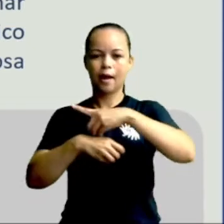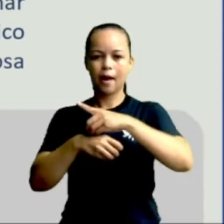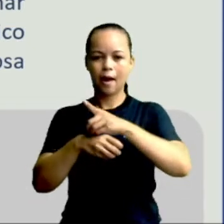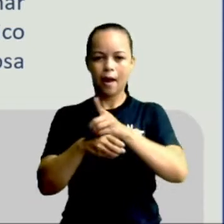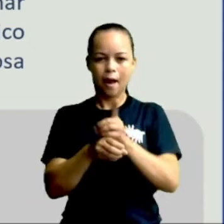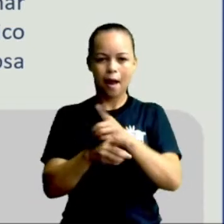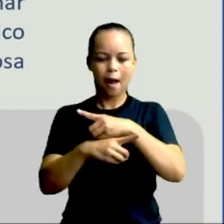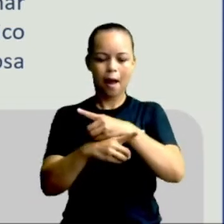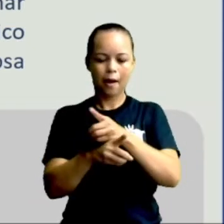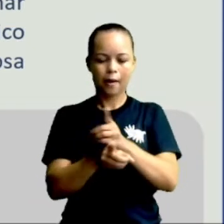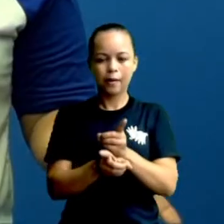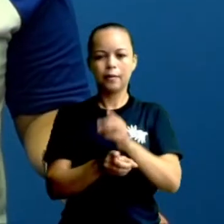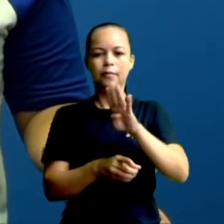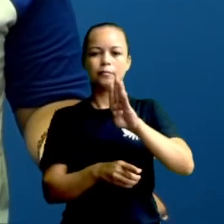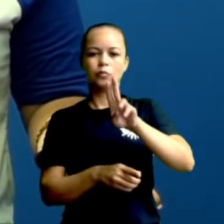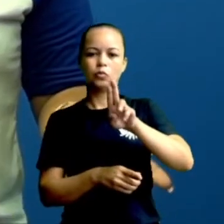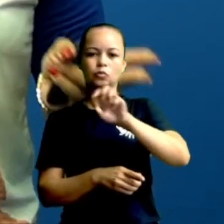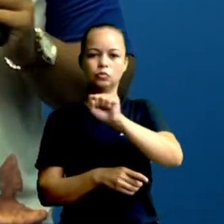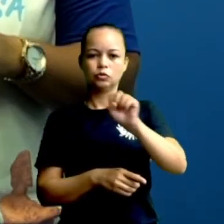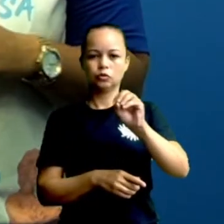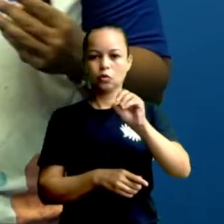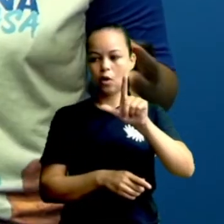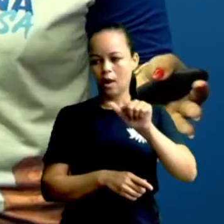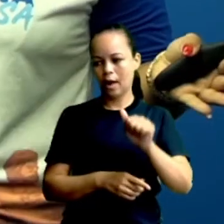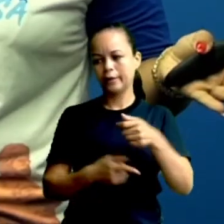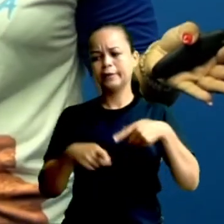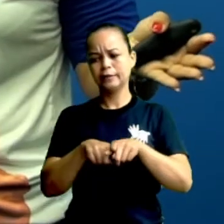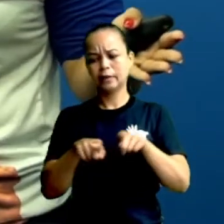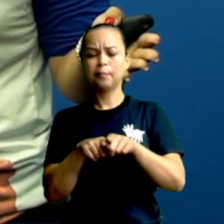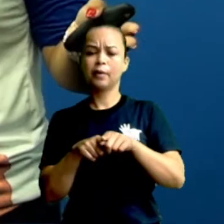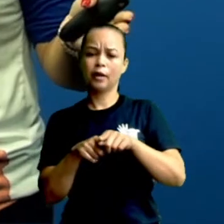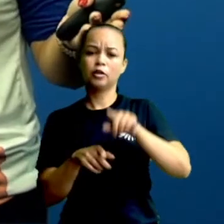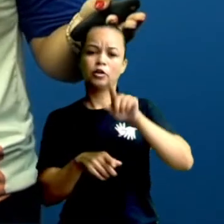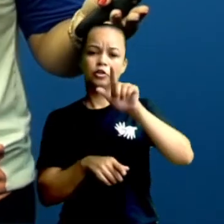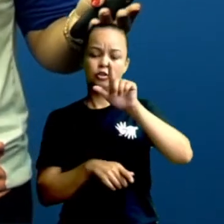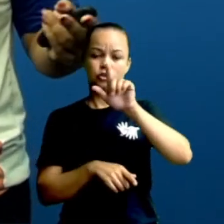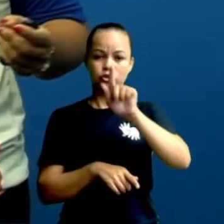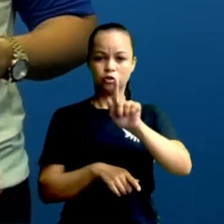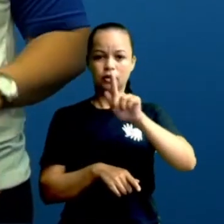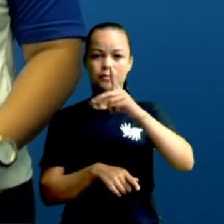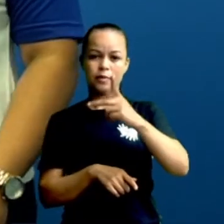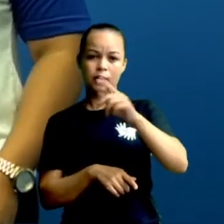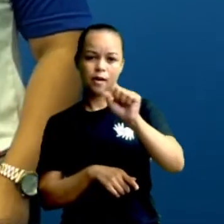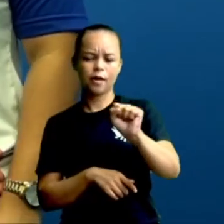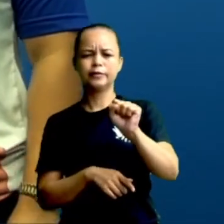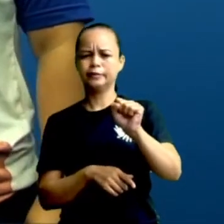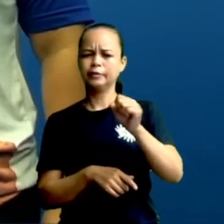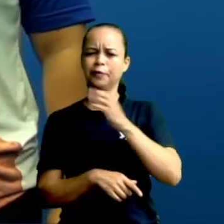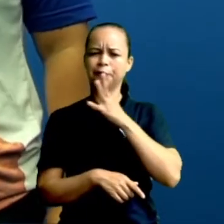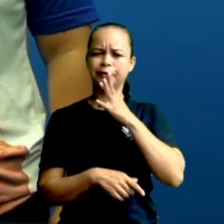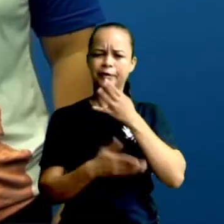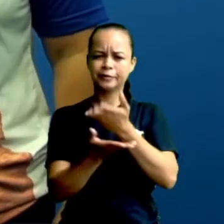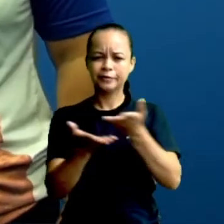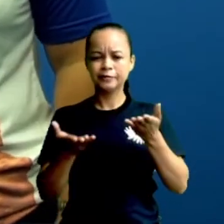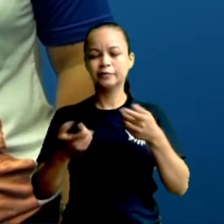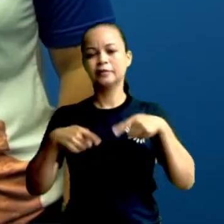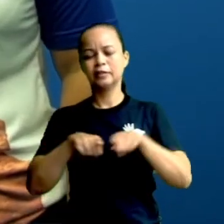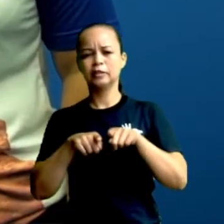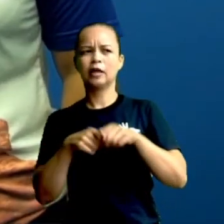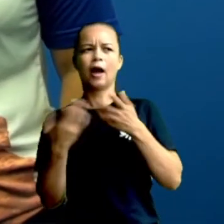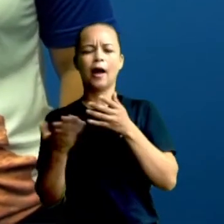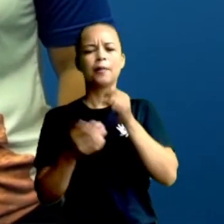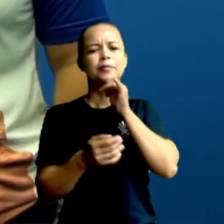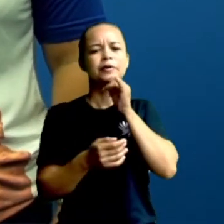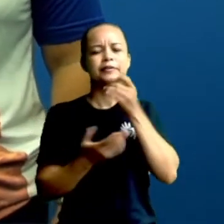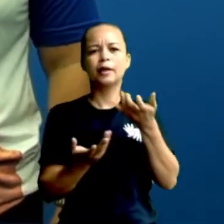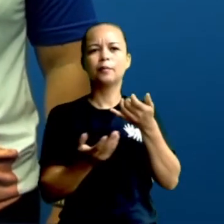mais recente de todos, que é o GPS. O GPS já é conhecido por todo mundo, né? Quando a gente quer chegar a um lugar, coloca no GPS que o